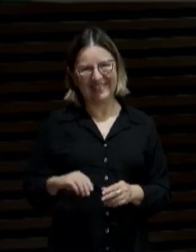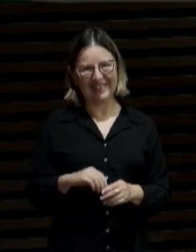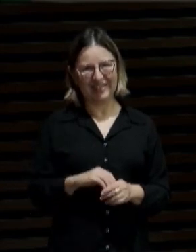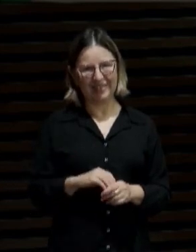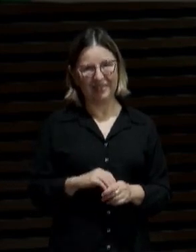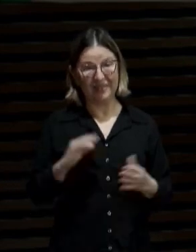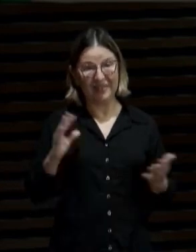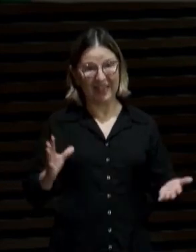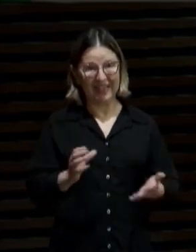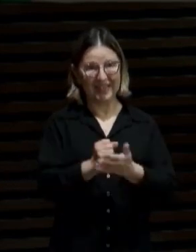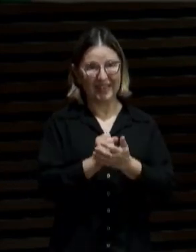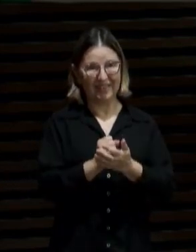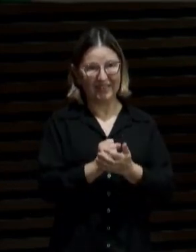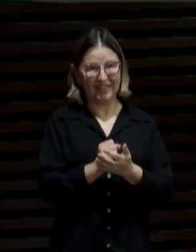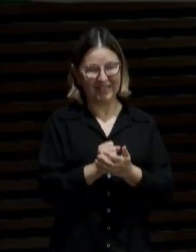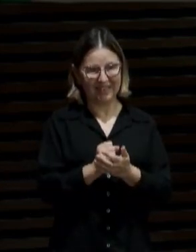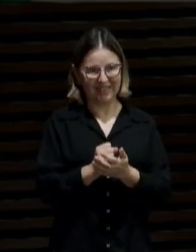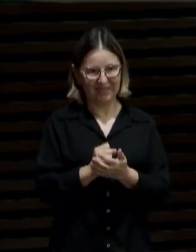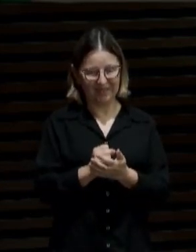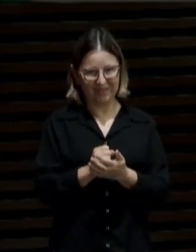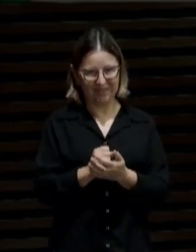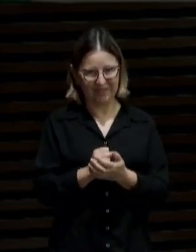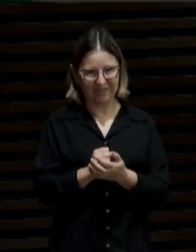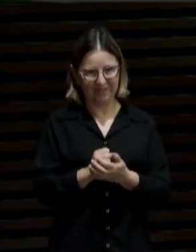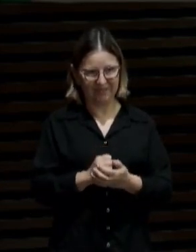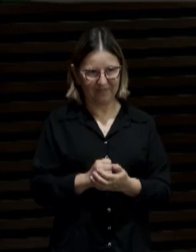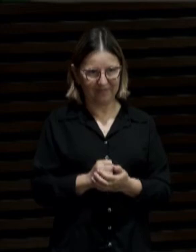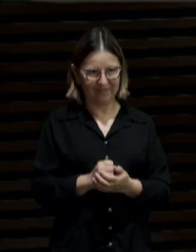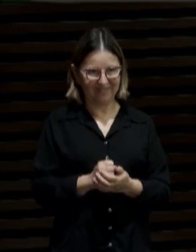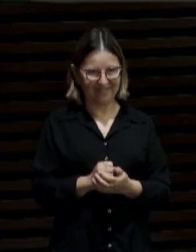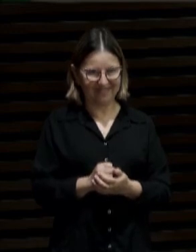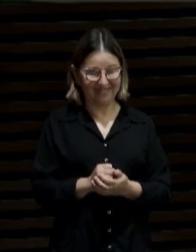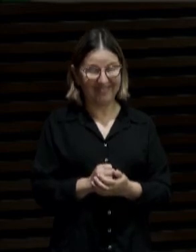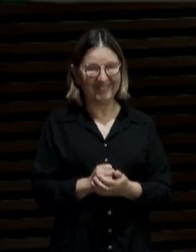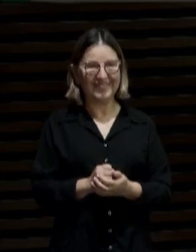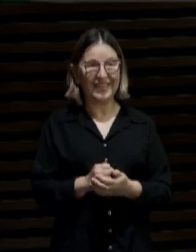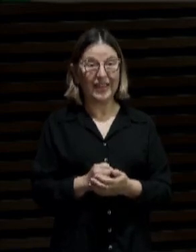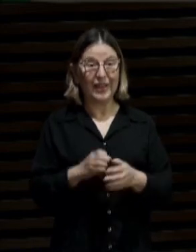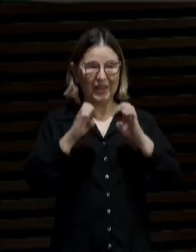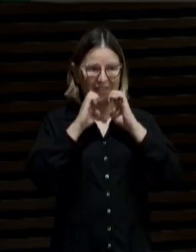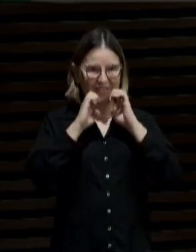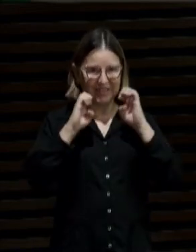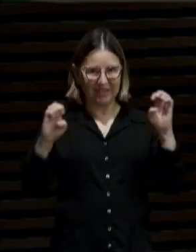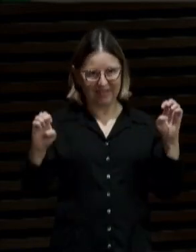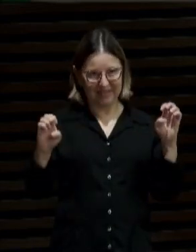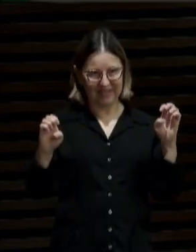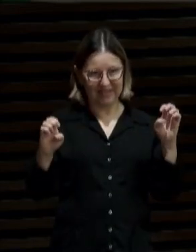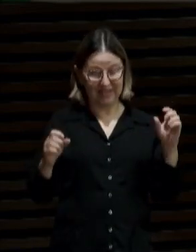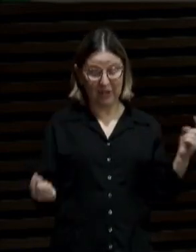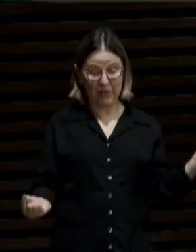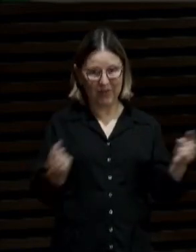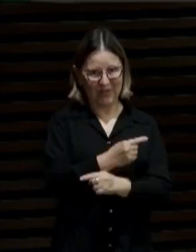A salvação não vem para aquele que... não, pulei um aqui, né? Mas o Evangelho é diametralmente oposto à